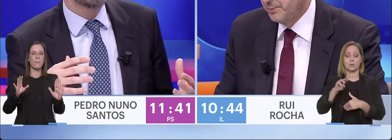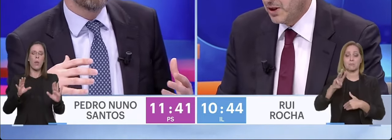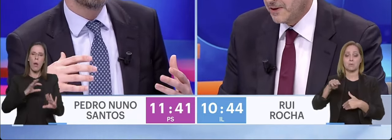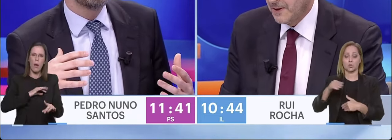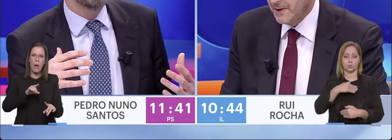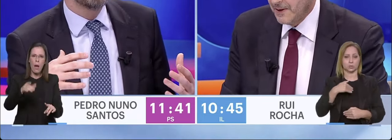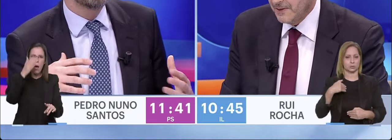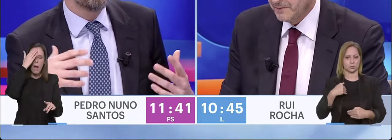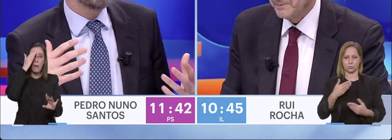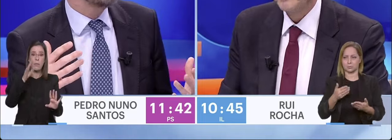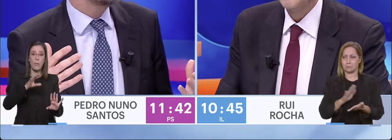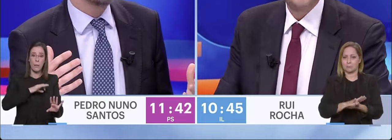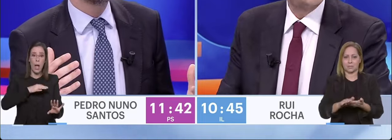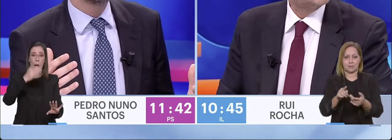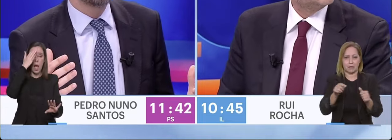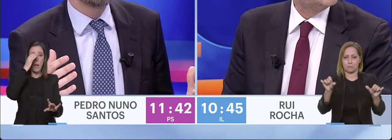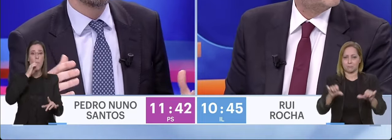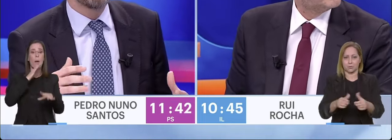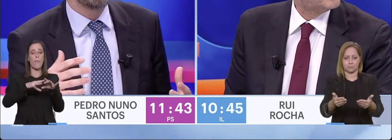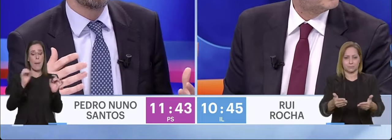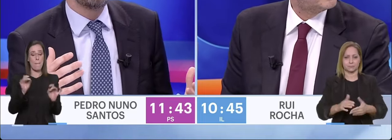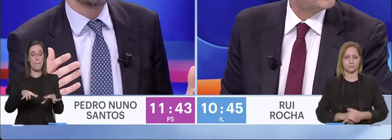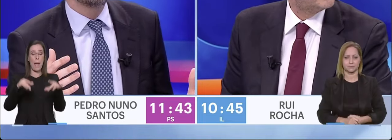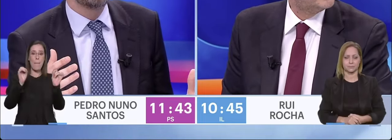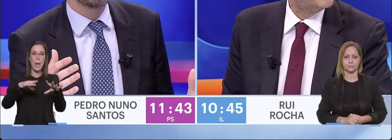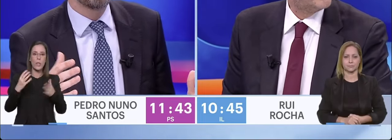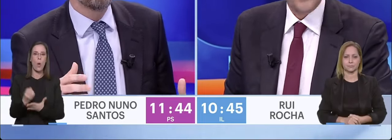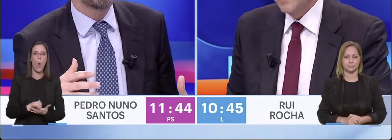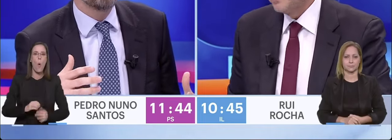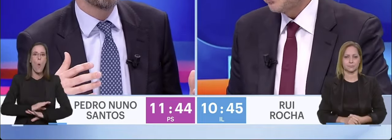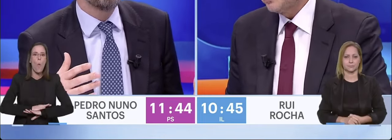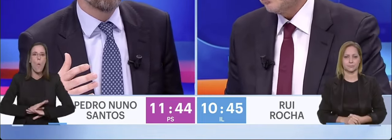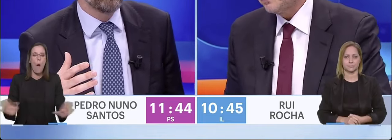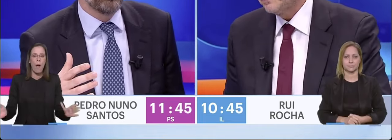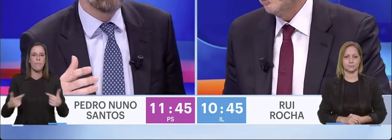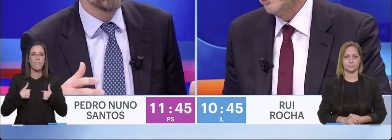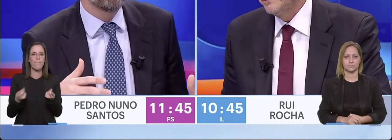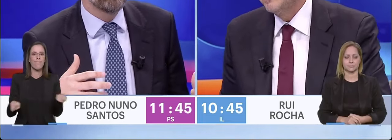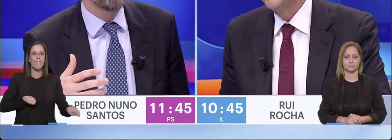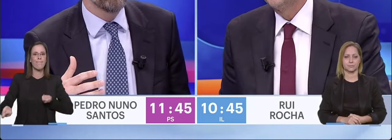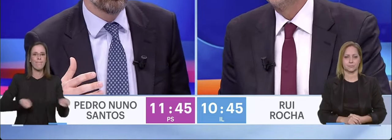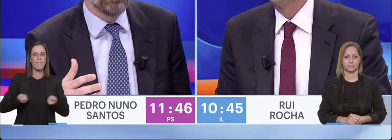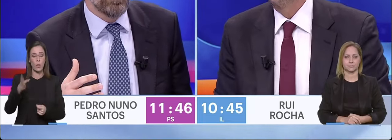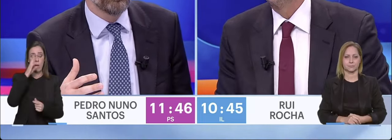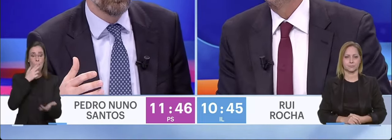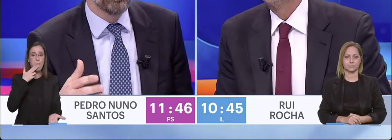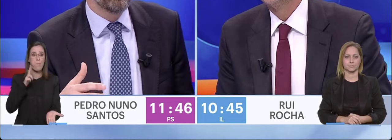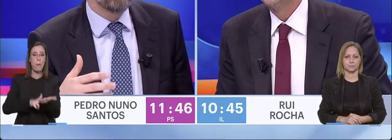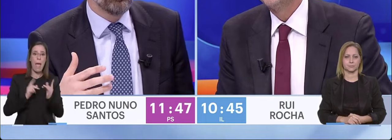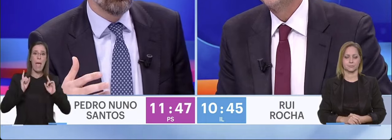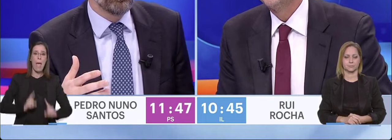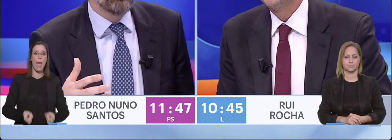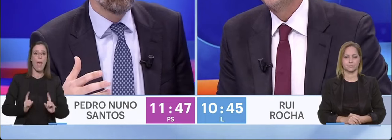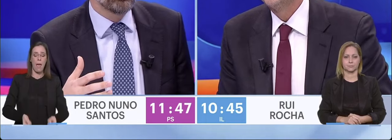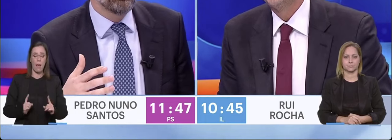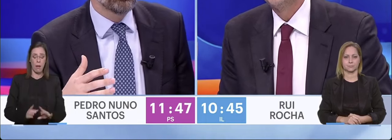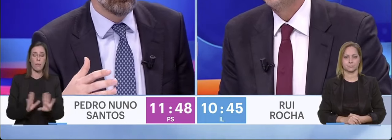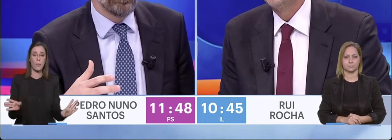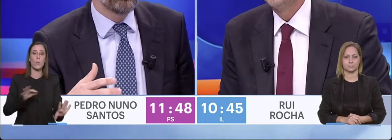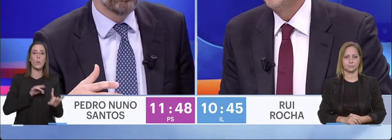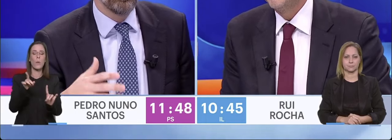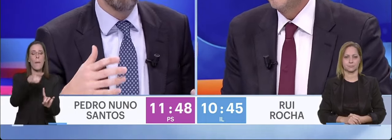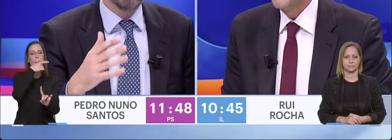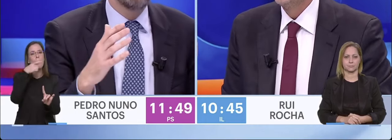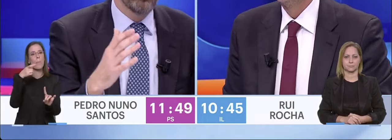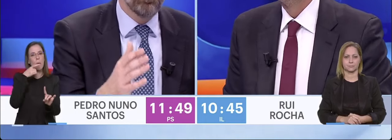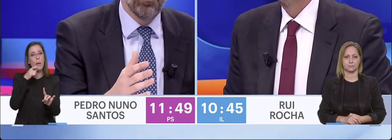tudo pih Ach os senhores acham que podem fazer magia só que a magia não existe quando nós temos que governar nós governamos com a realidade e aquilo e aquilo que os senhores